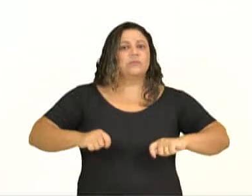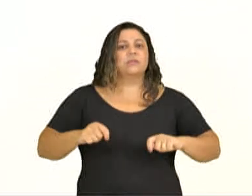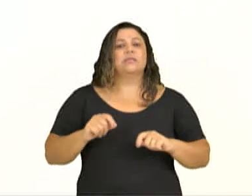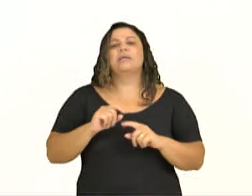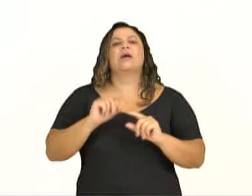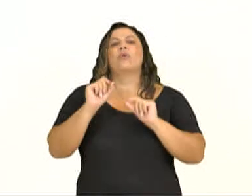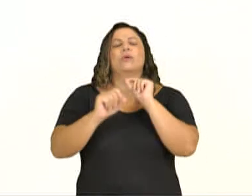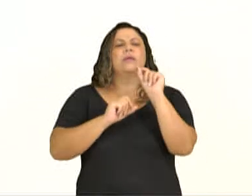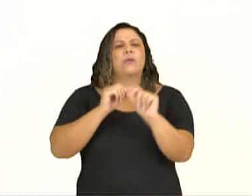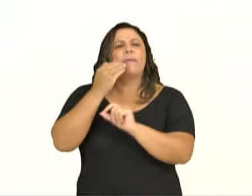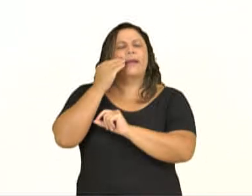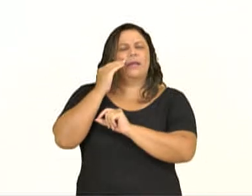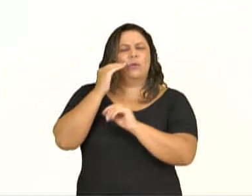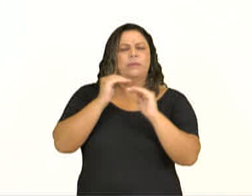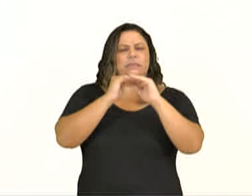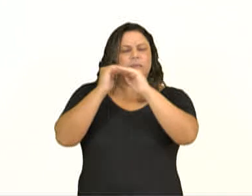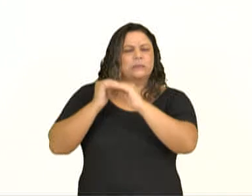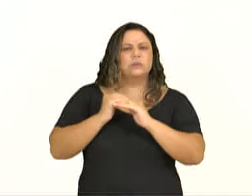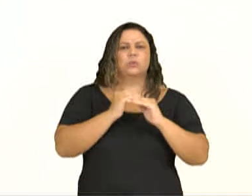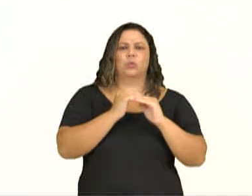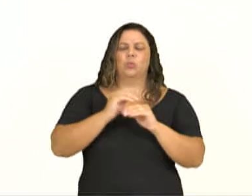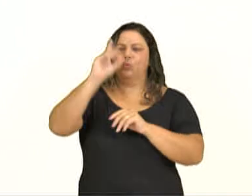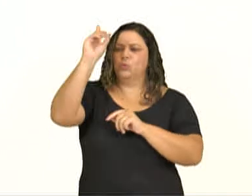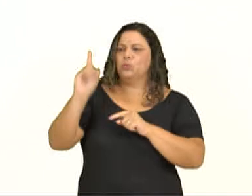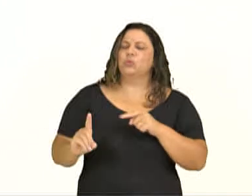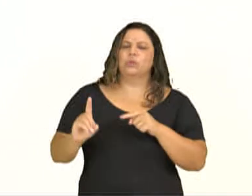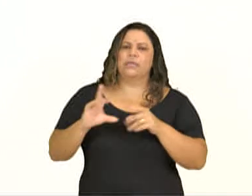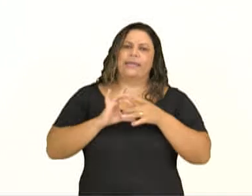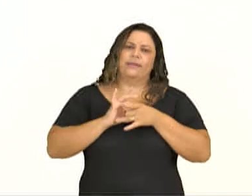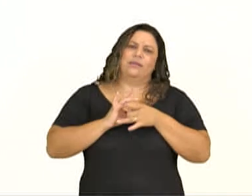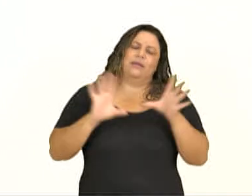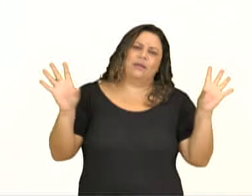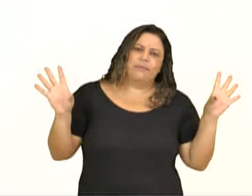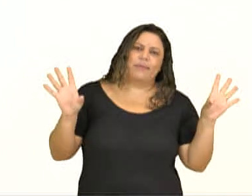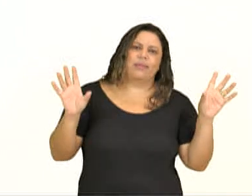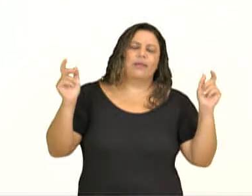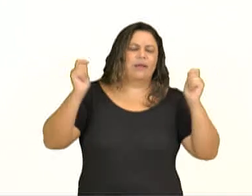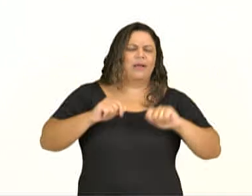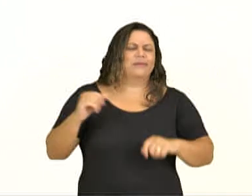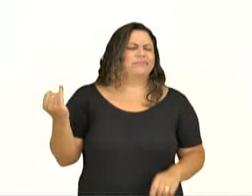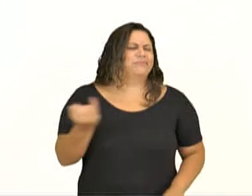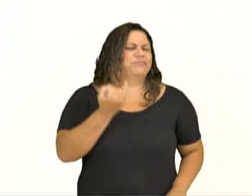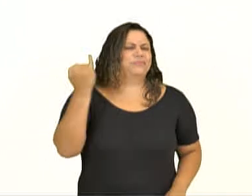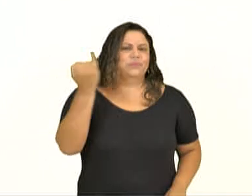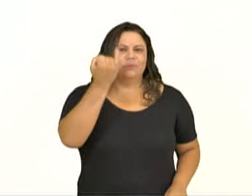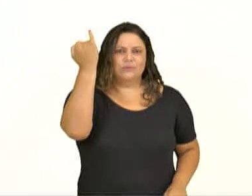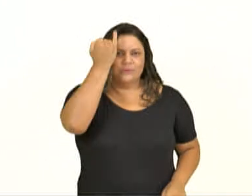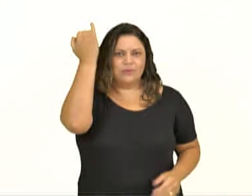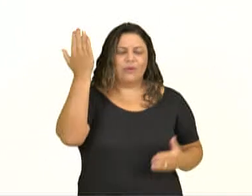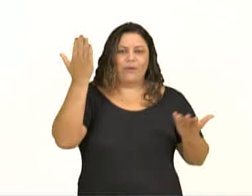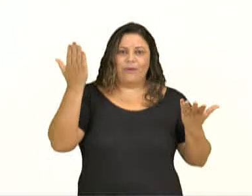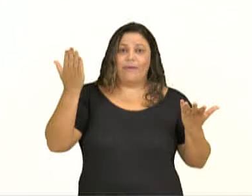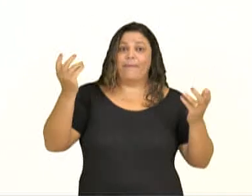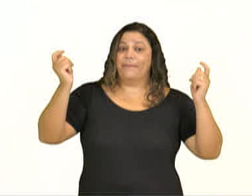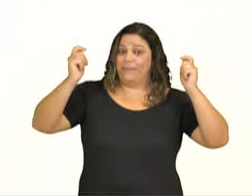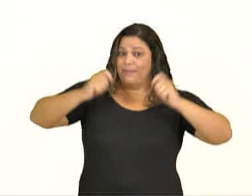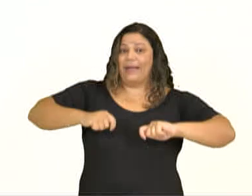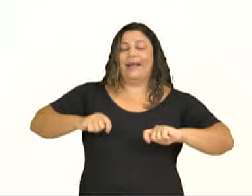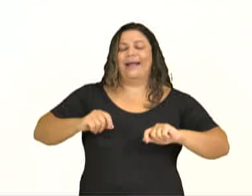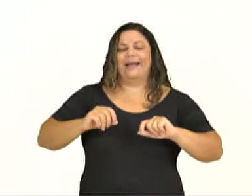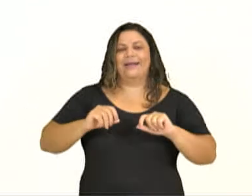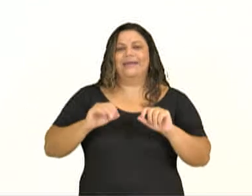uma compreensão comum desses direitos e liberdades é da mais alta importância para o pleno